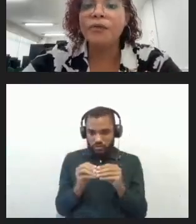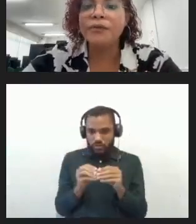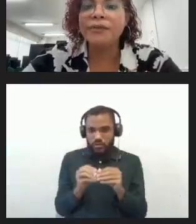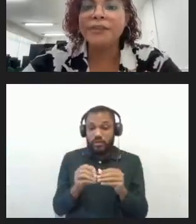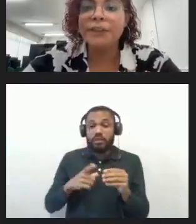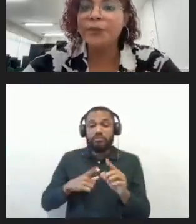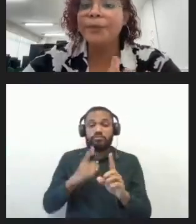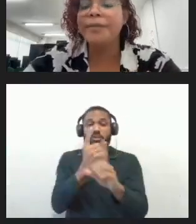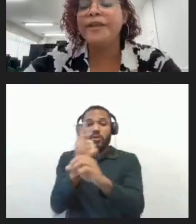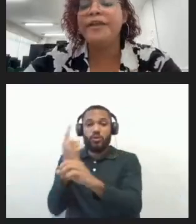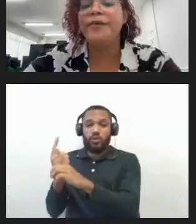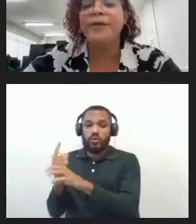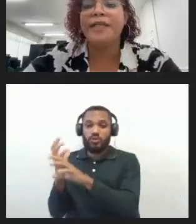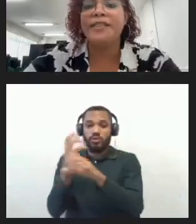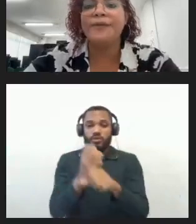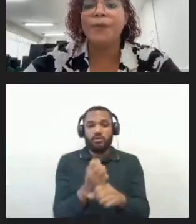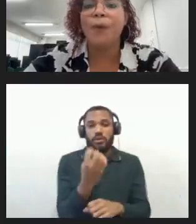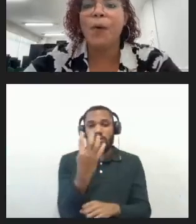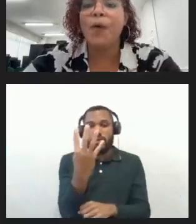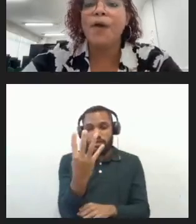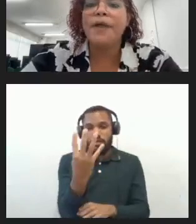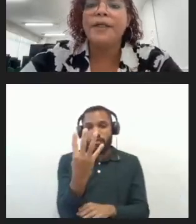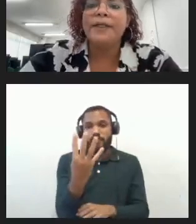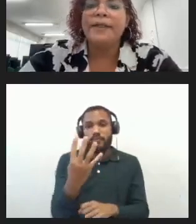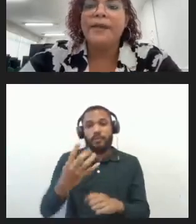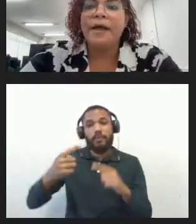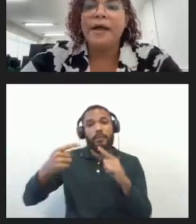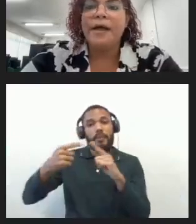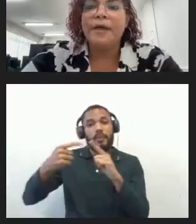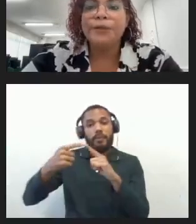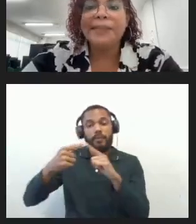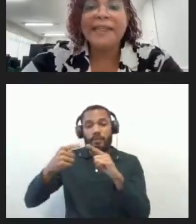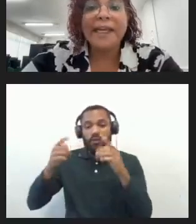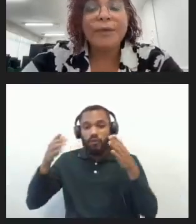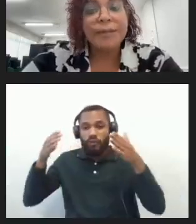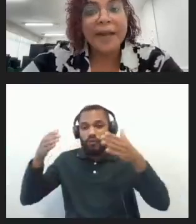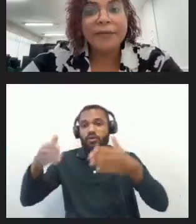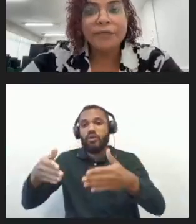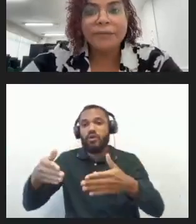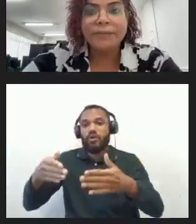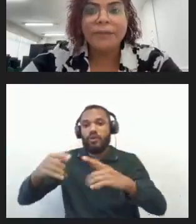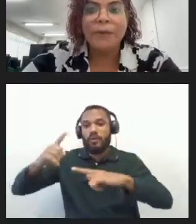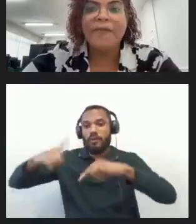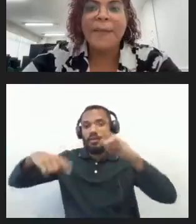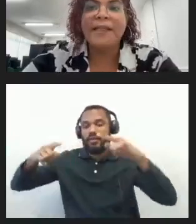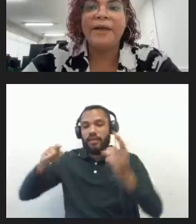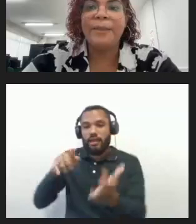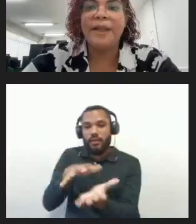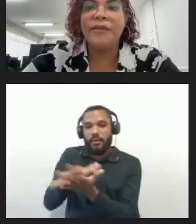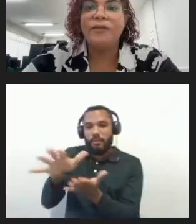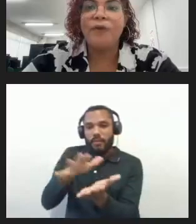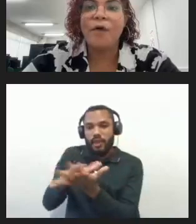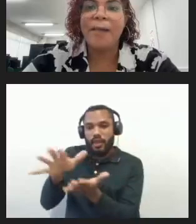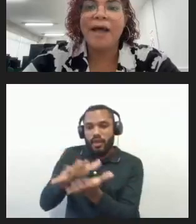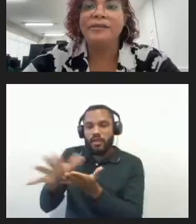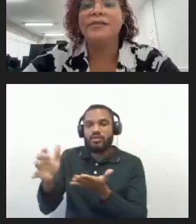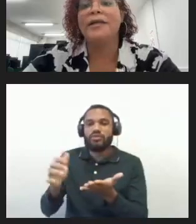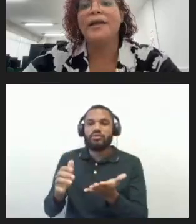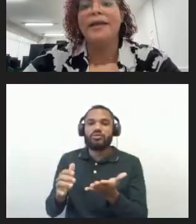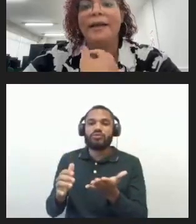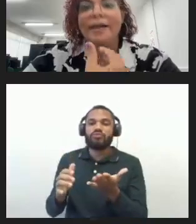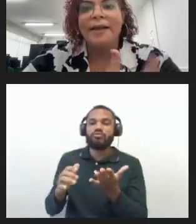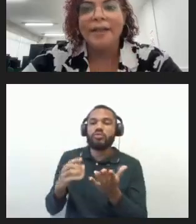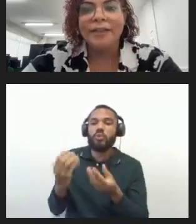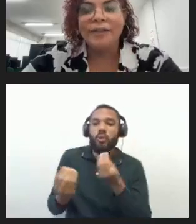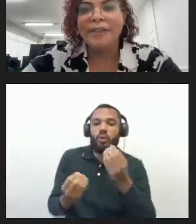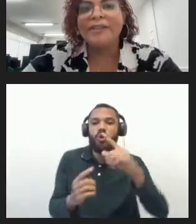4 encontros, e o primeiro a gente focou no material impresso, os